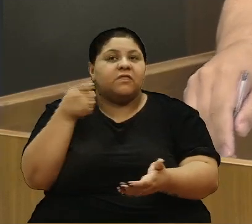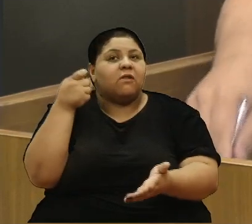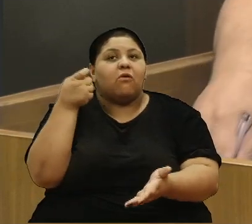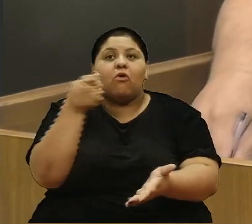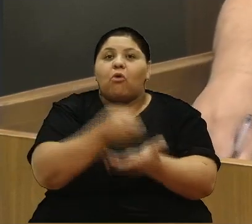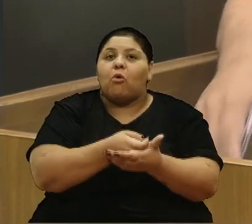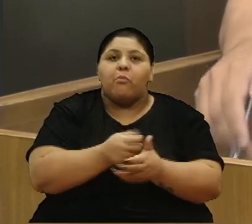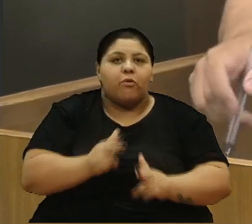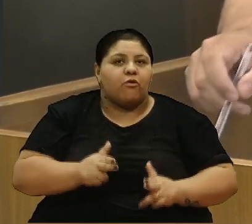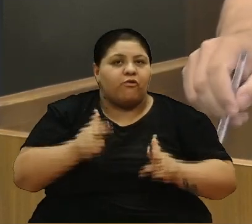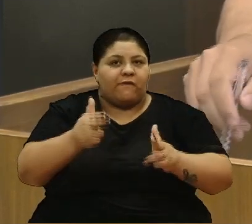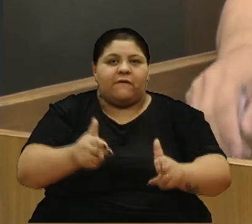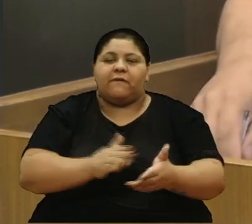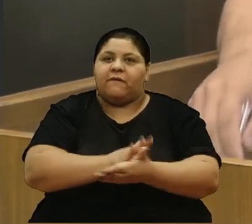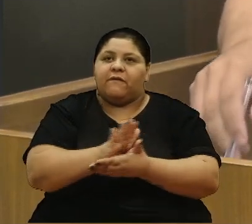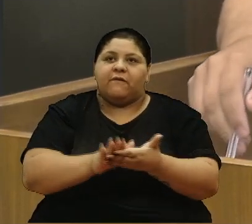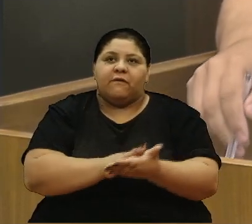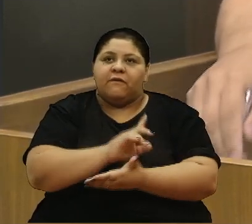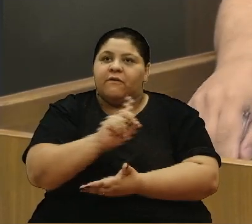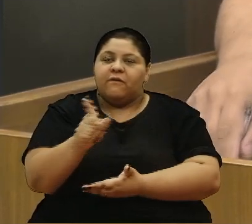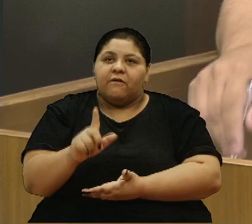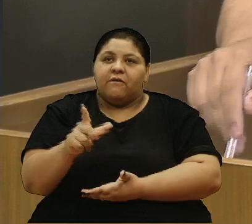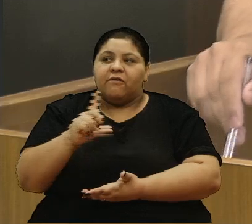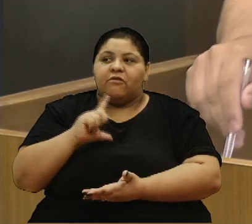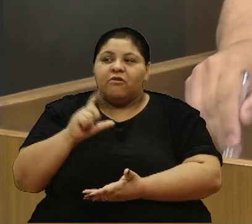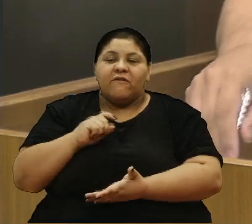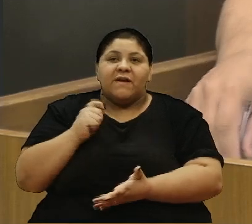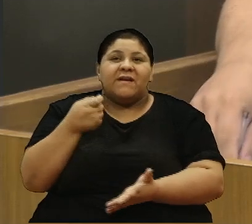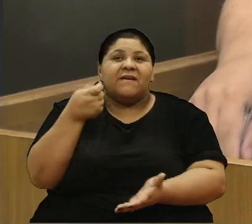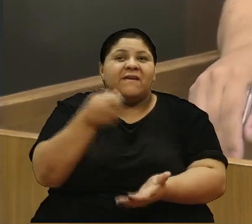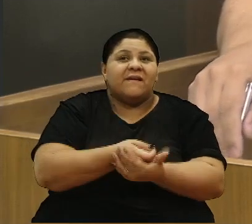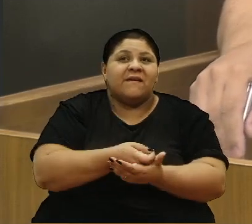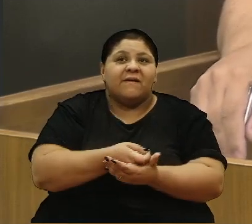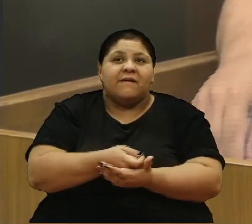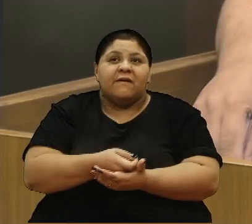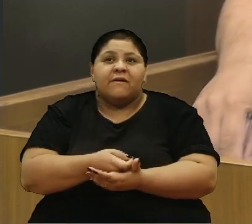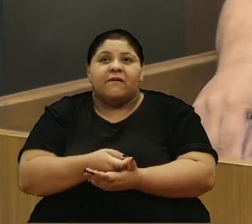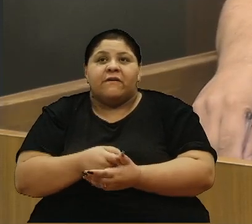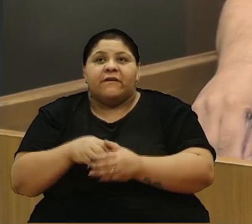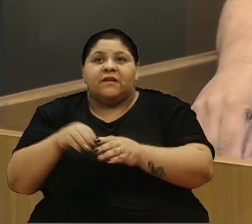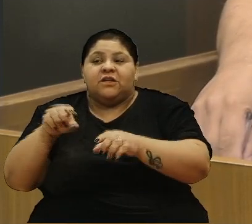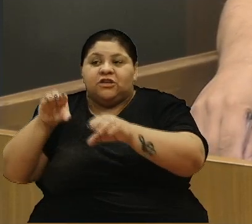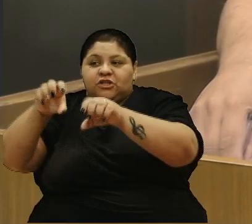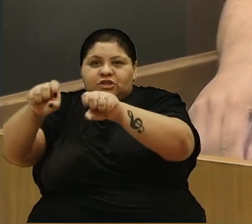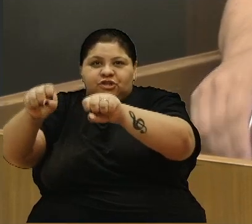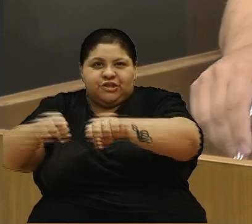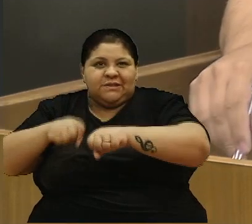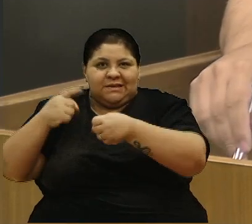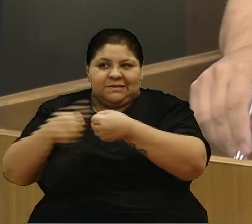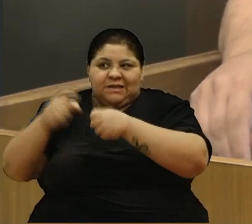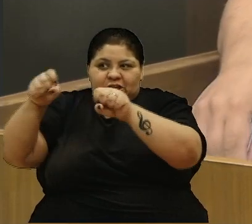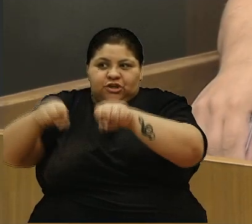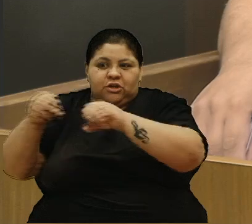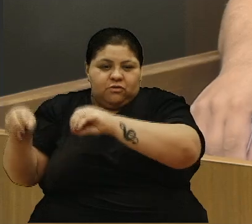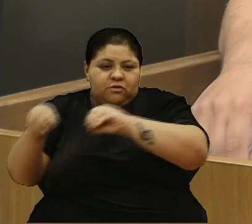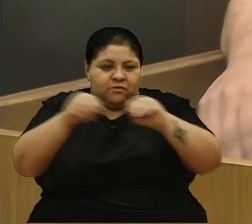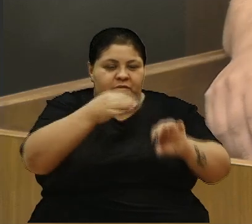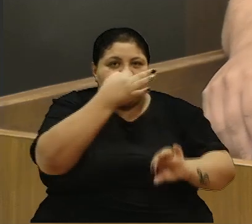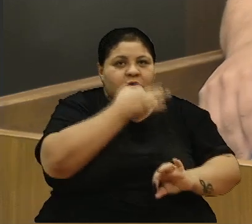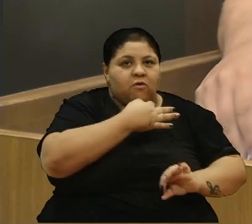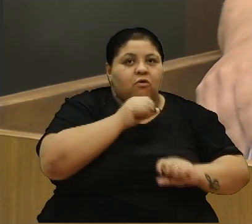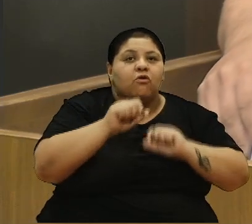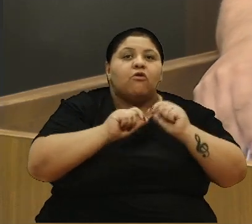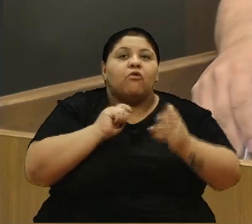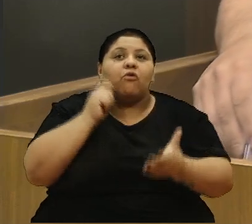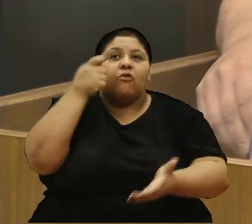da locomotiva. Ele não vai ter custos para transportar a locomotiva. O custo,